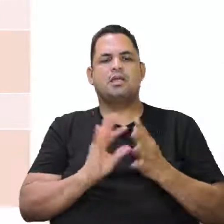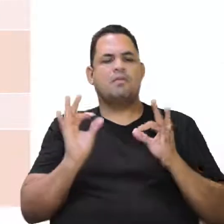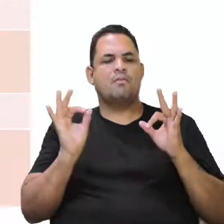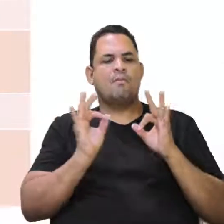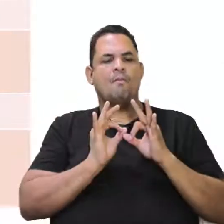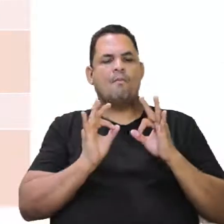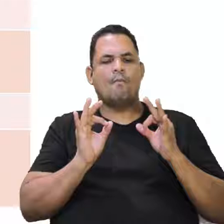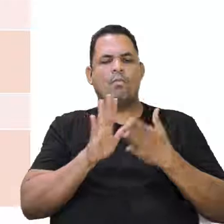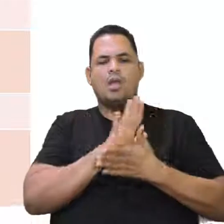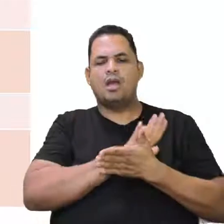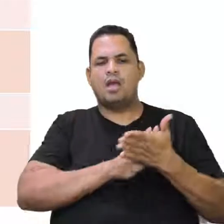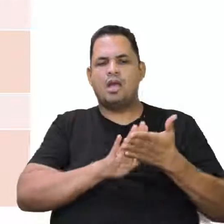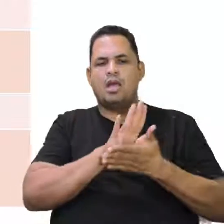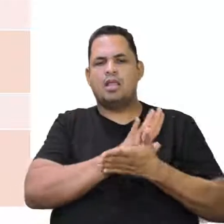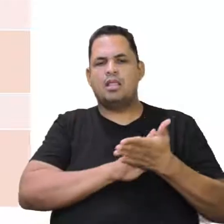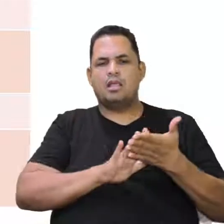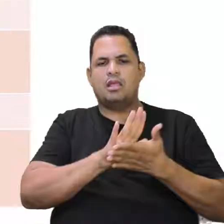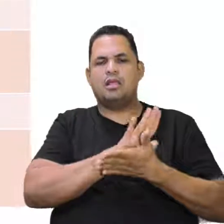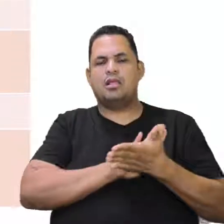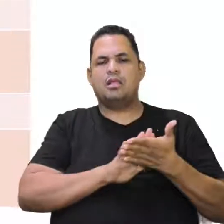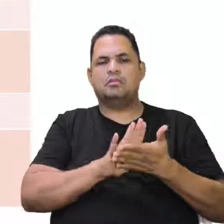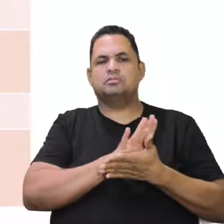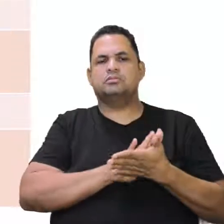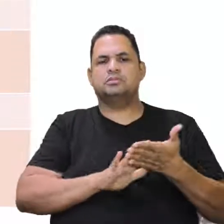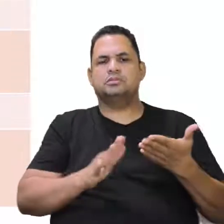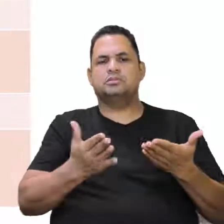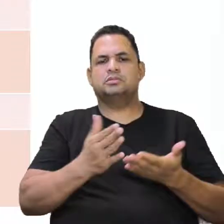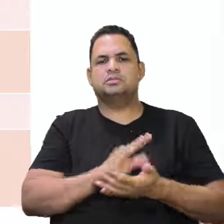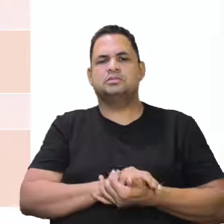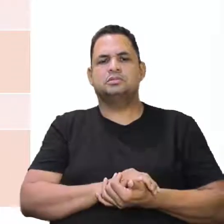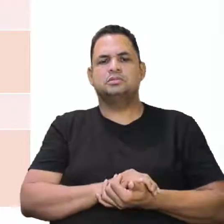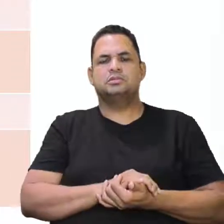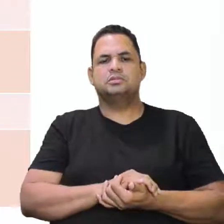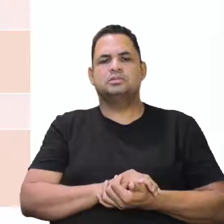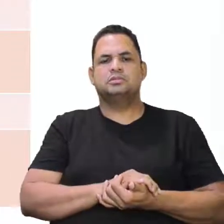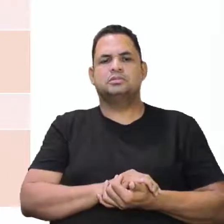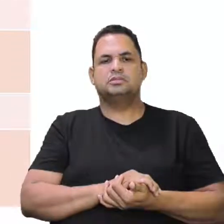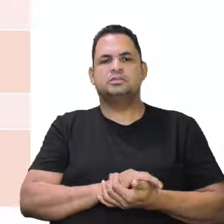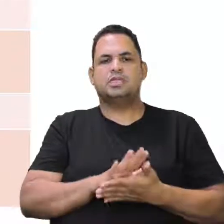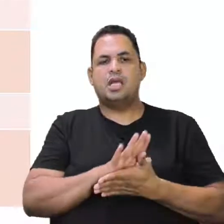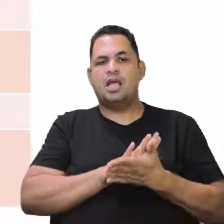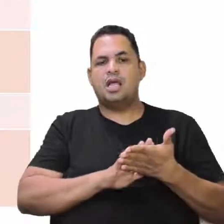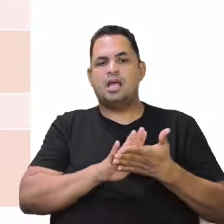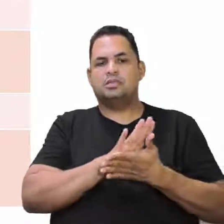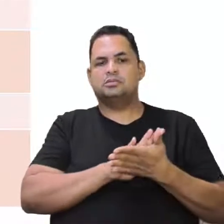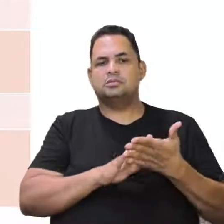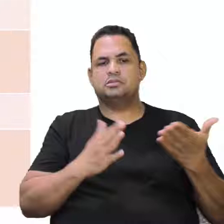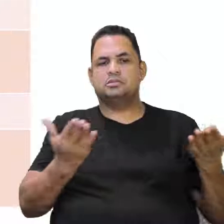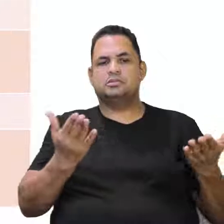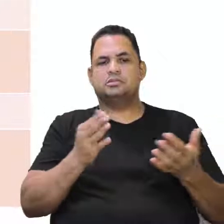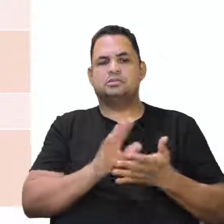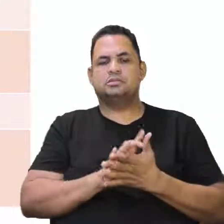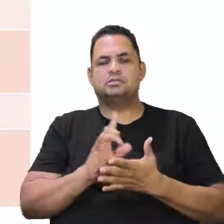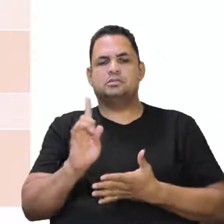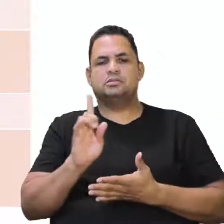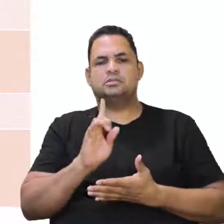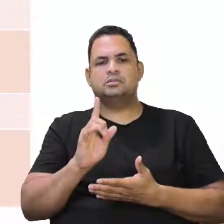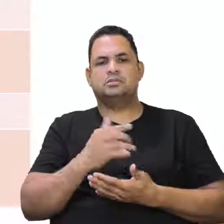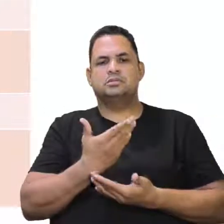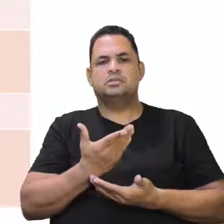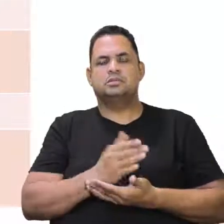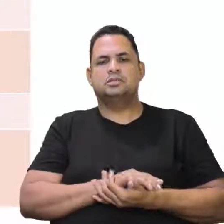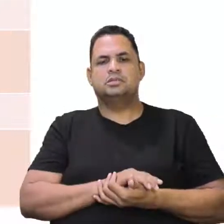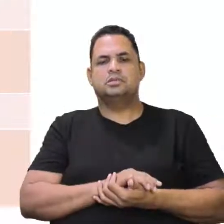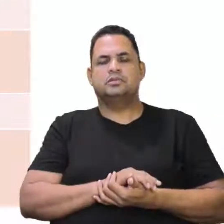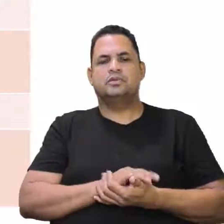nada. Temos aí, there isn't anything on the table. Lembrando que frases negativas eu não vou usar o